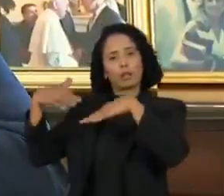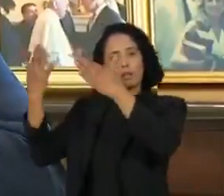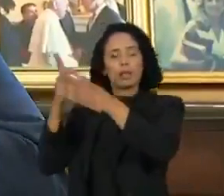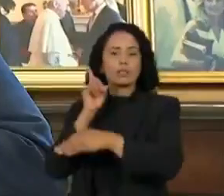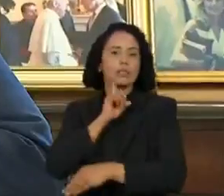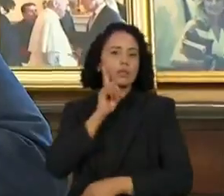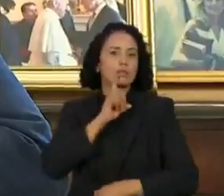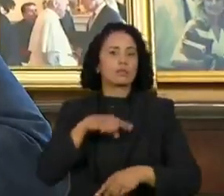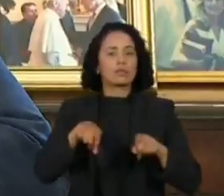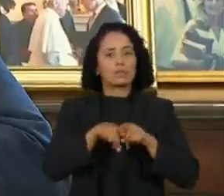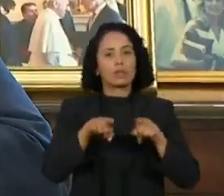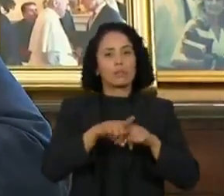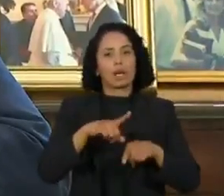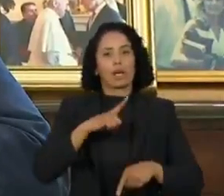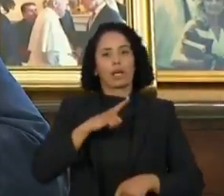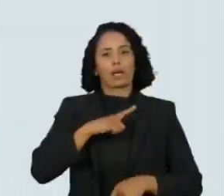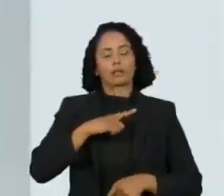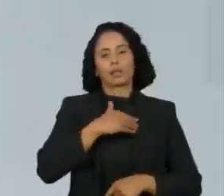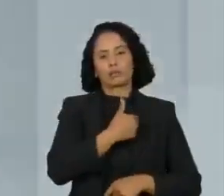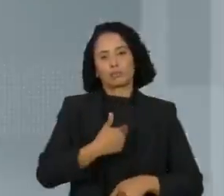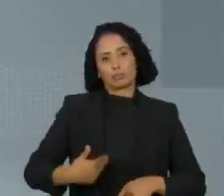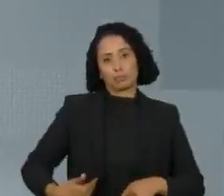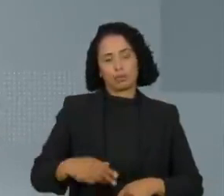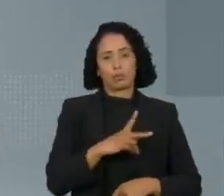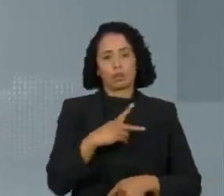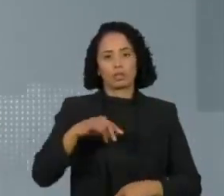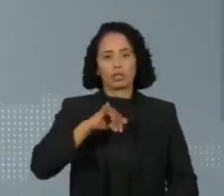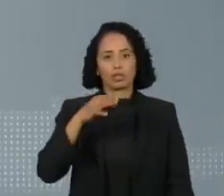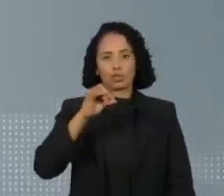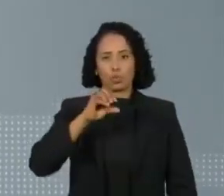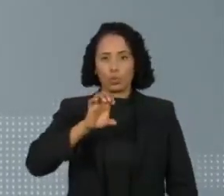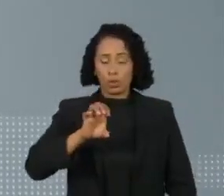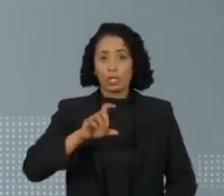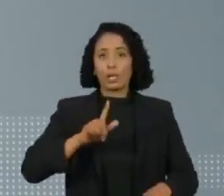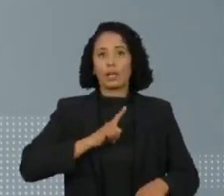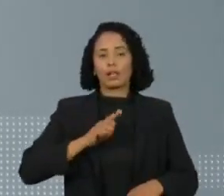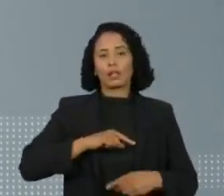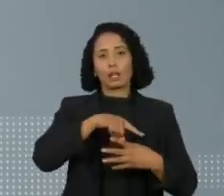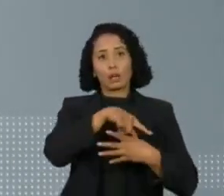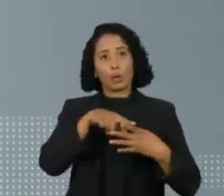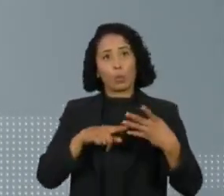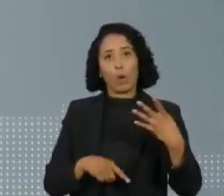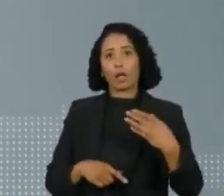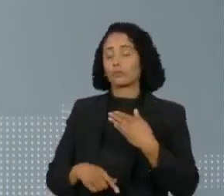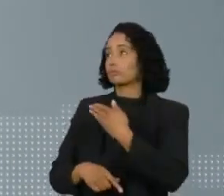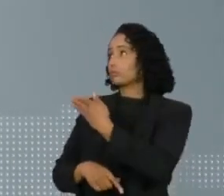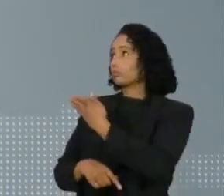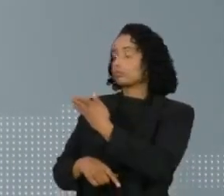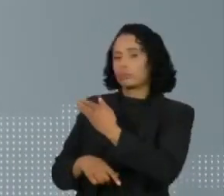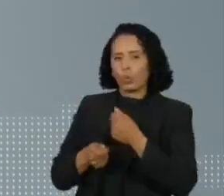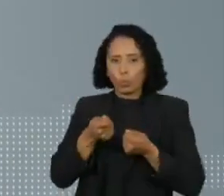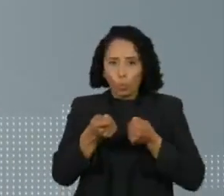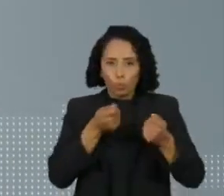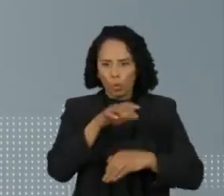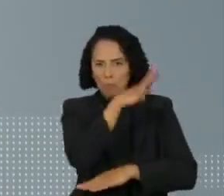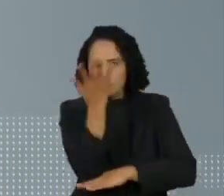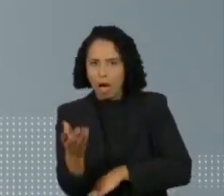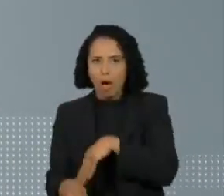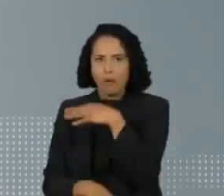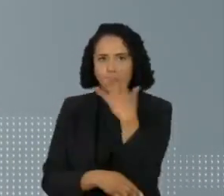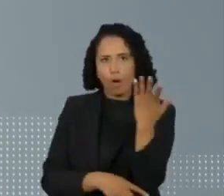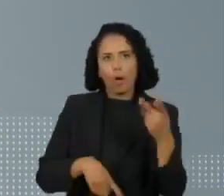encampada pelo presidente Joe Biden. Ele tem quatro eixos, freio ao desmatamento ilegal, produção